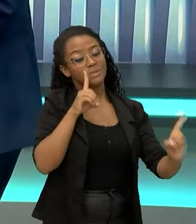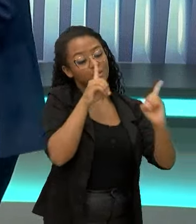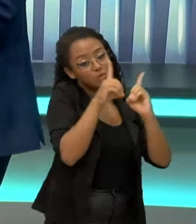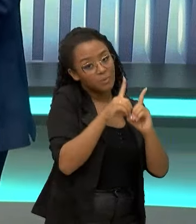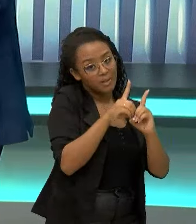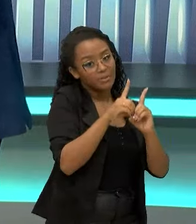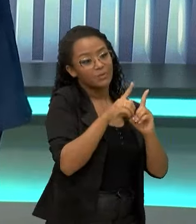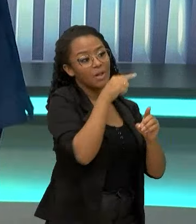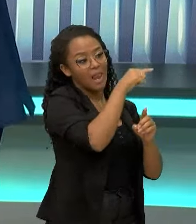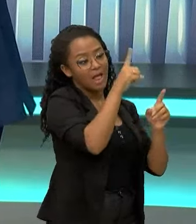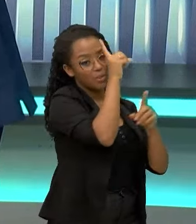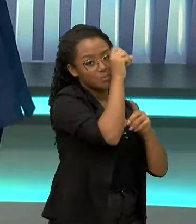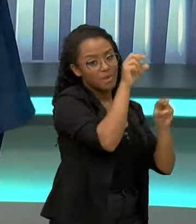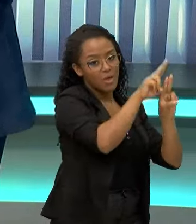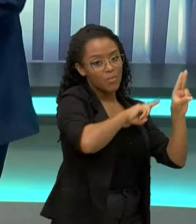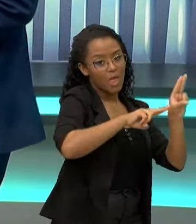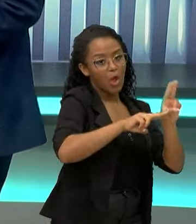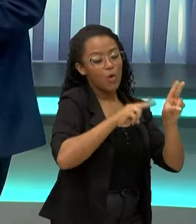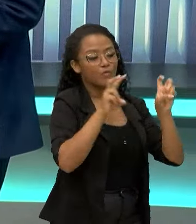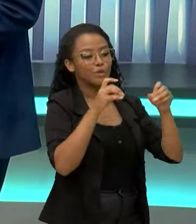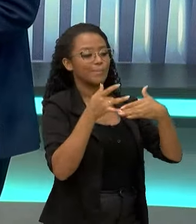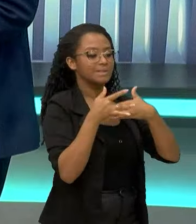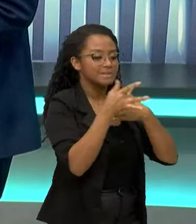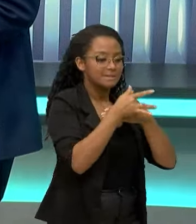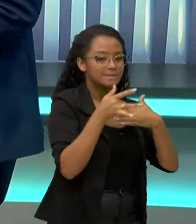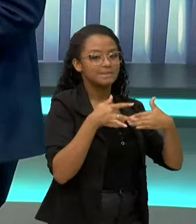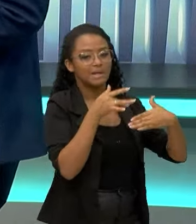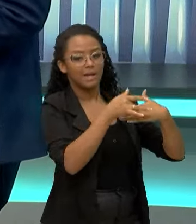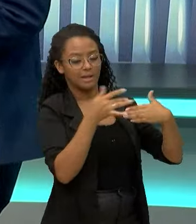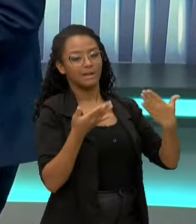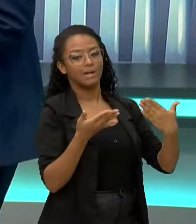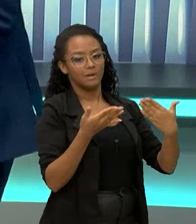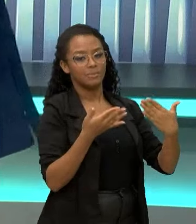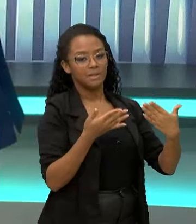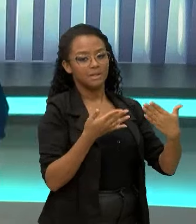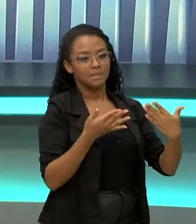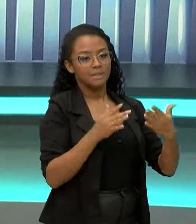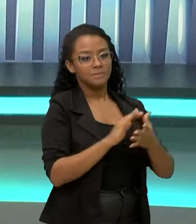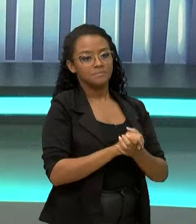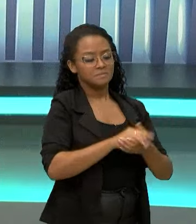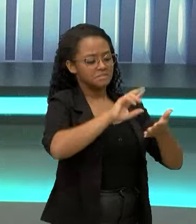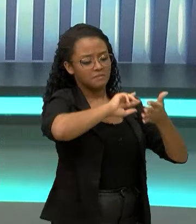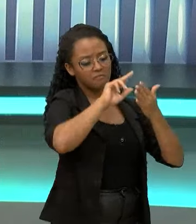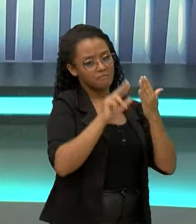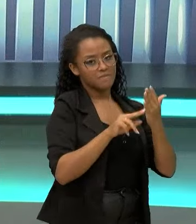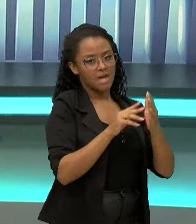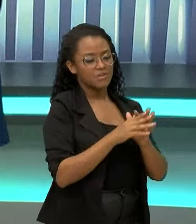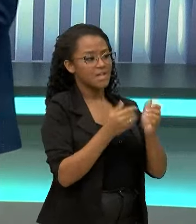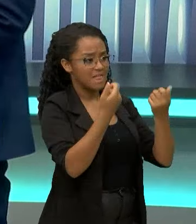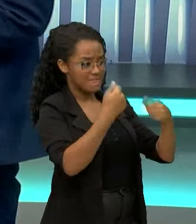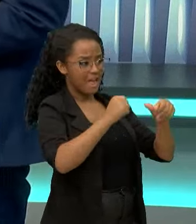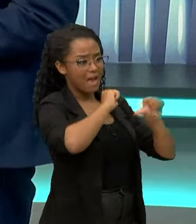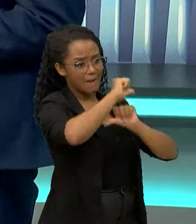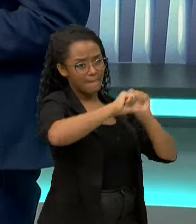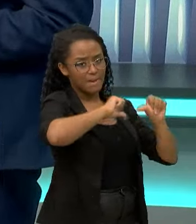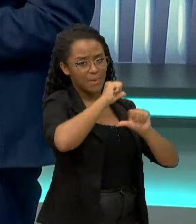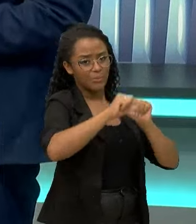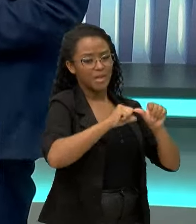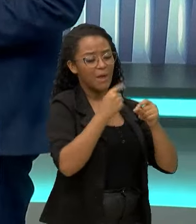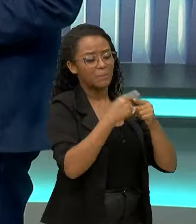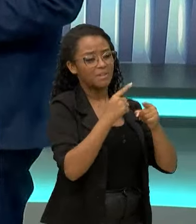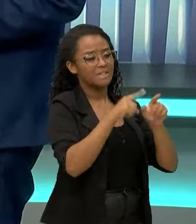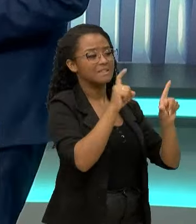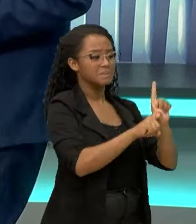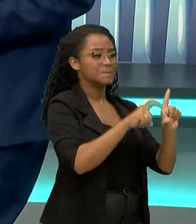quando a gente fala de procedimentos clínicos de diversas naturezas. É possível mudar um pouco essa realidade para a gente não se tornar tão